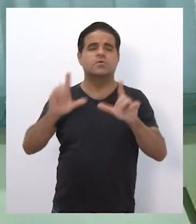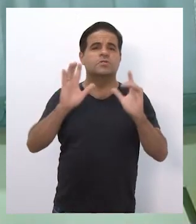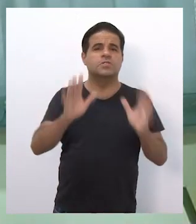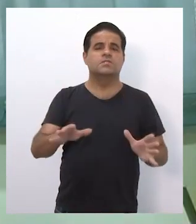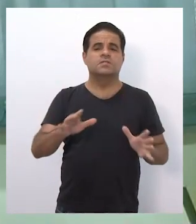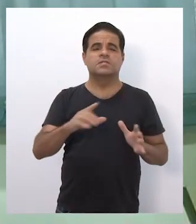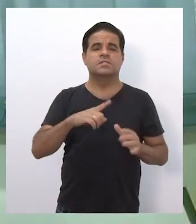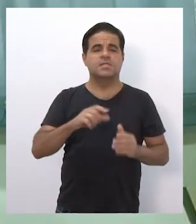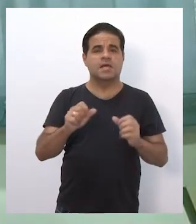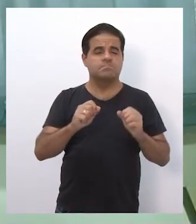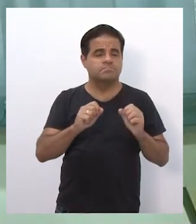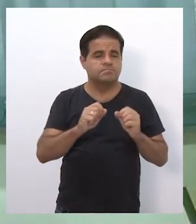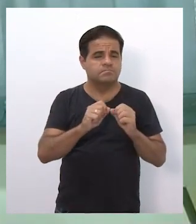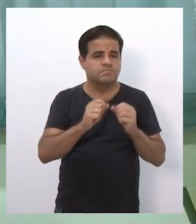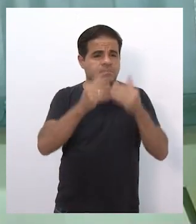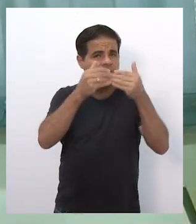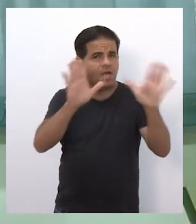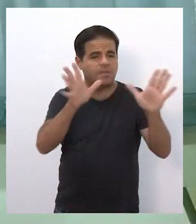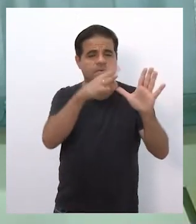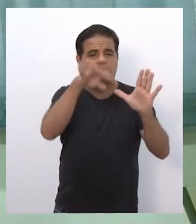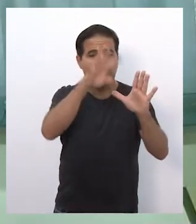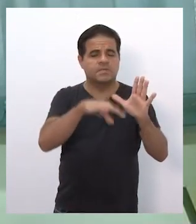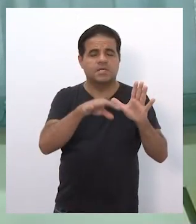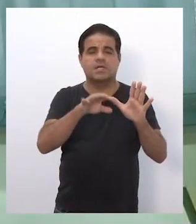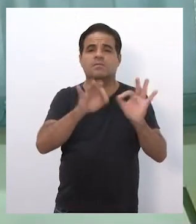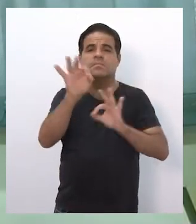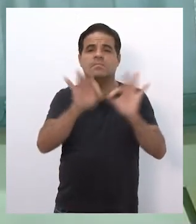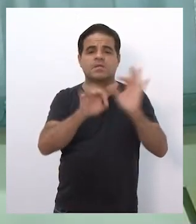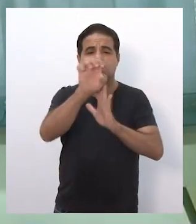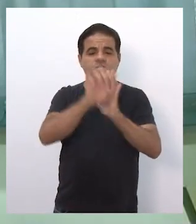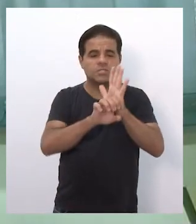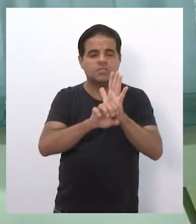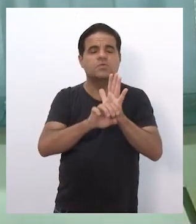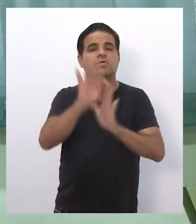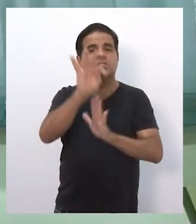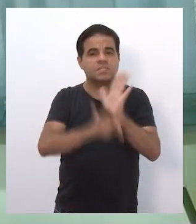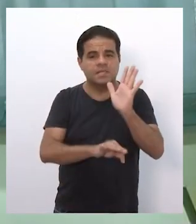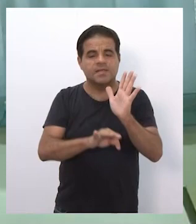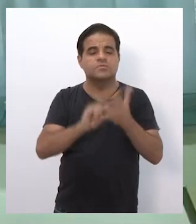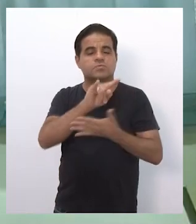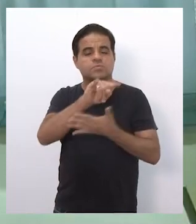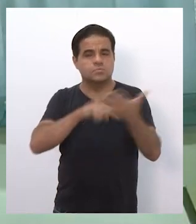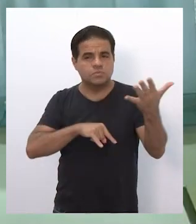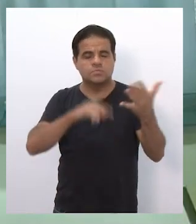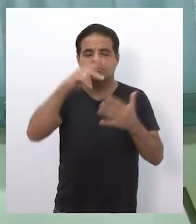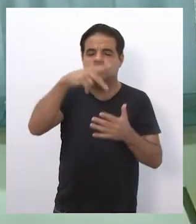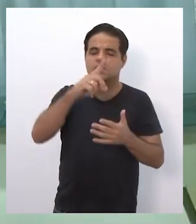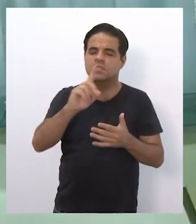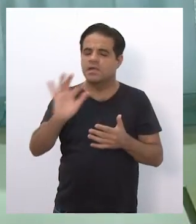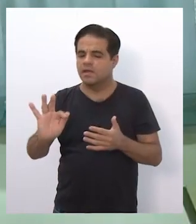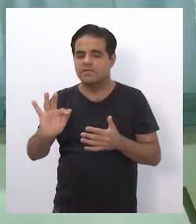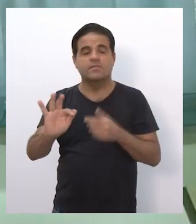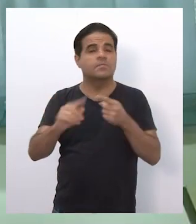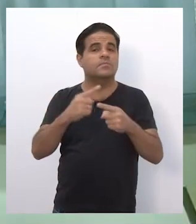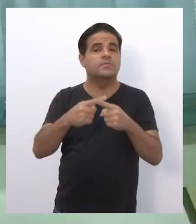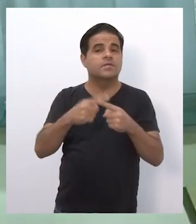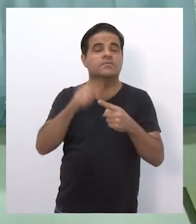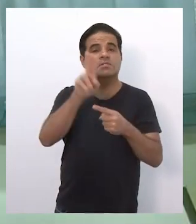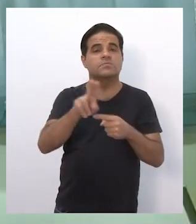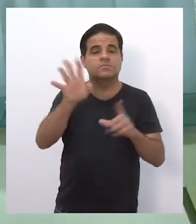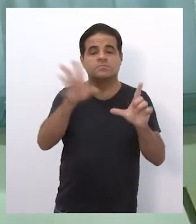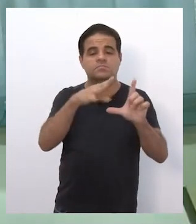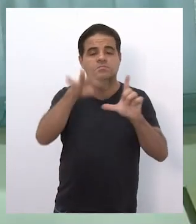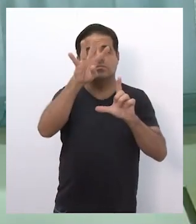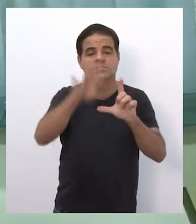abre uma planilha, aí você abre o editor de texto, você abre o documento em PDF, porque você está usando uma